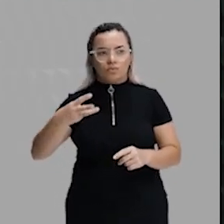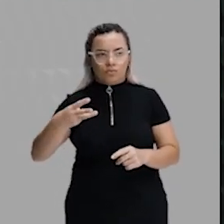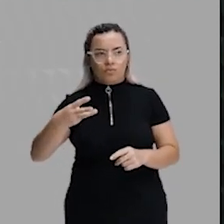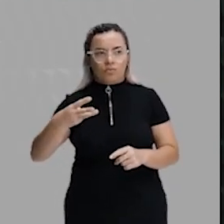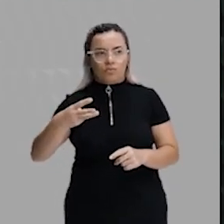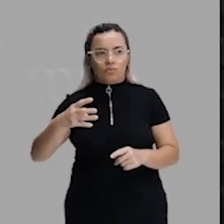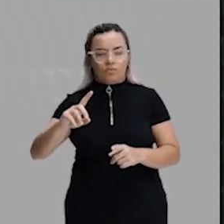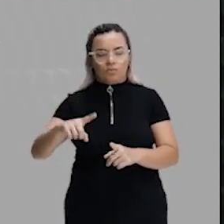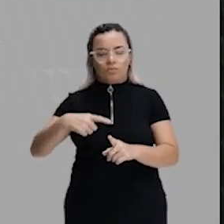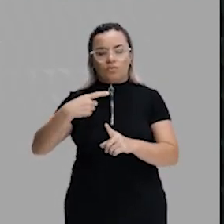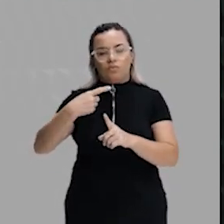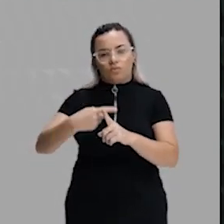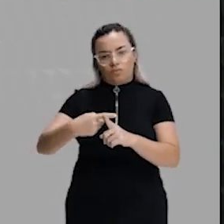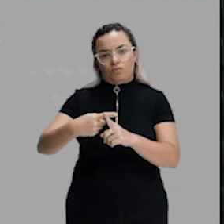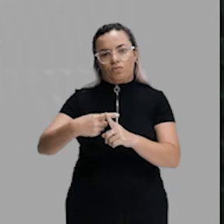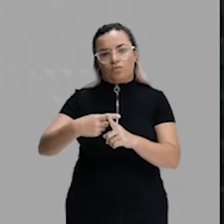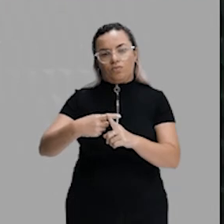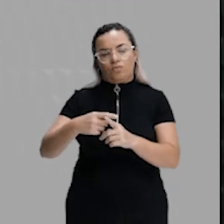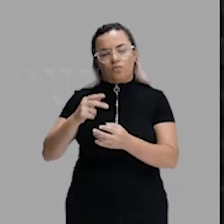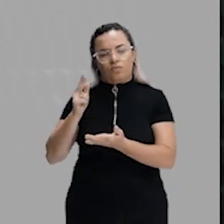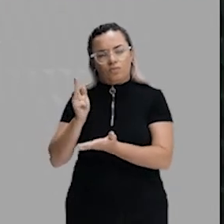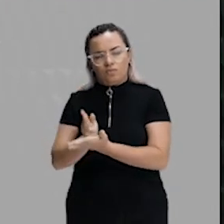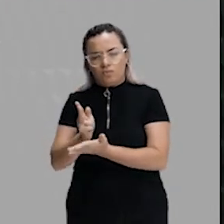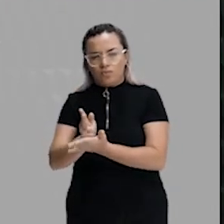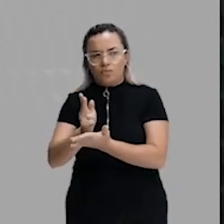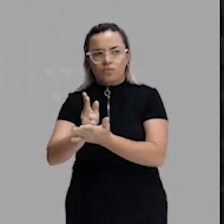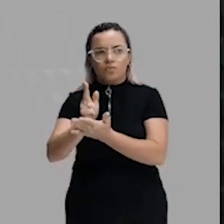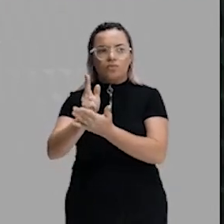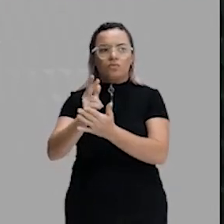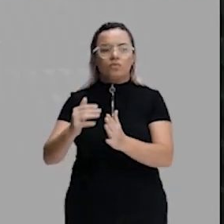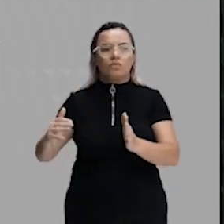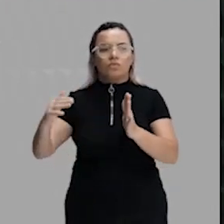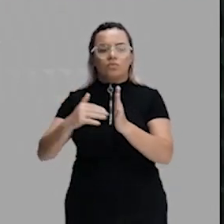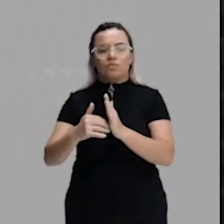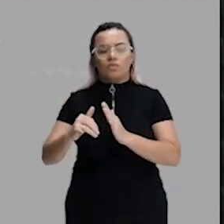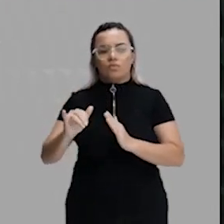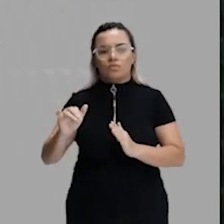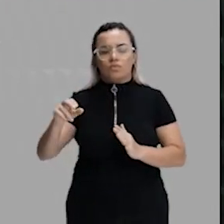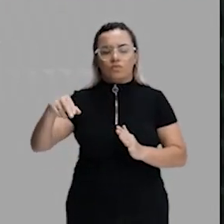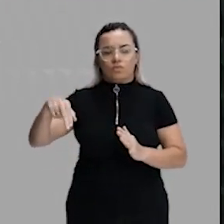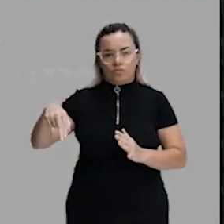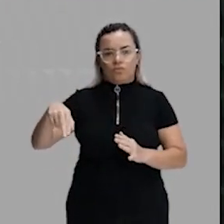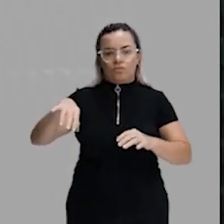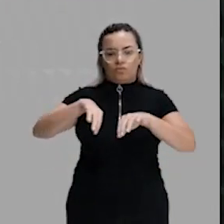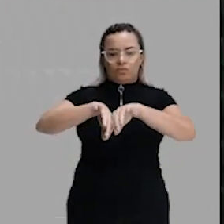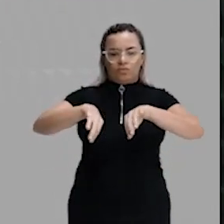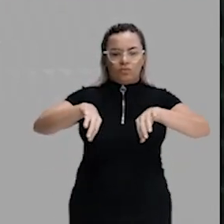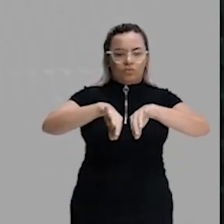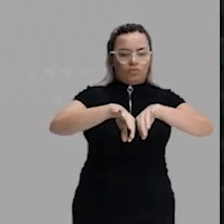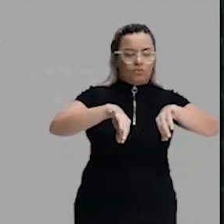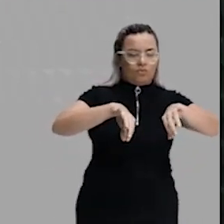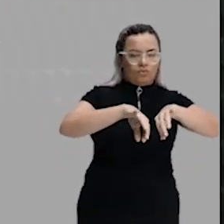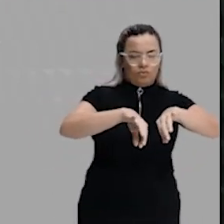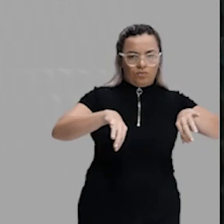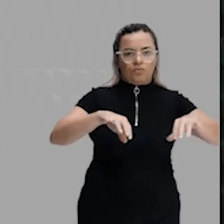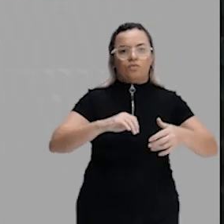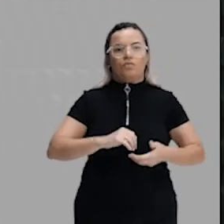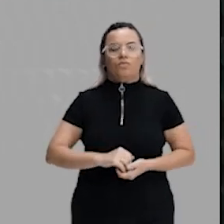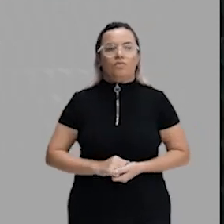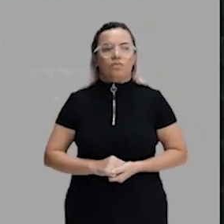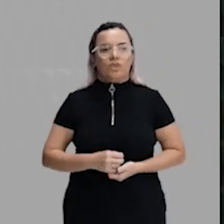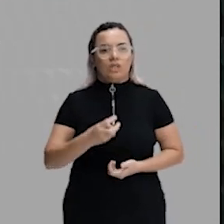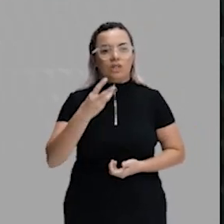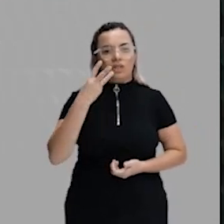Certo? Isso vai depender da quantidade de resistores. Como nós estamos trabalhando com 3 resistores, então, se divide aí basicamente